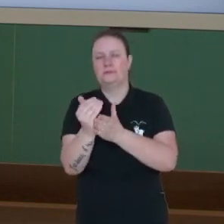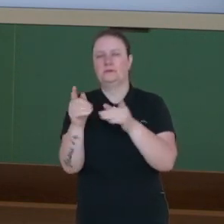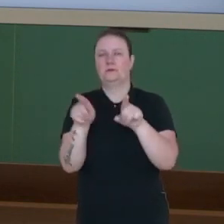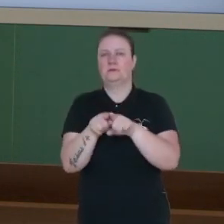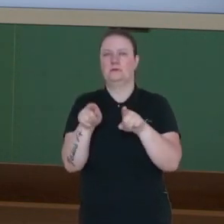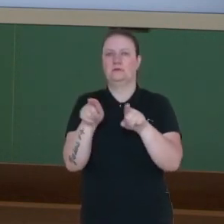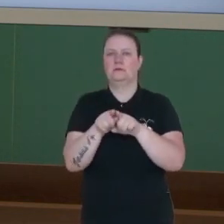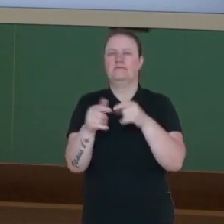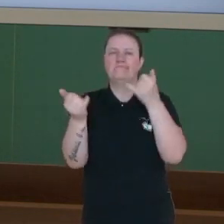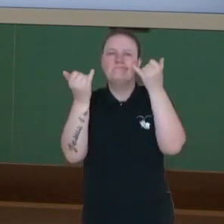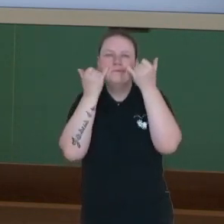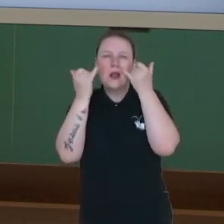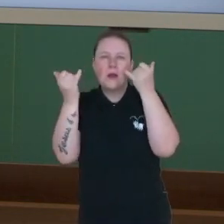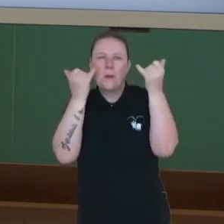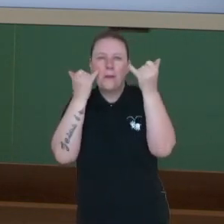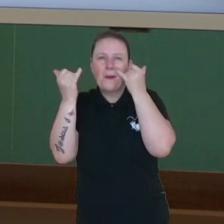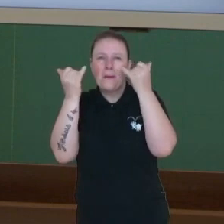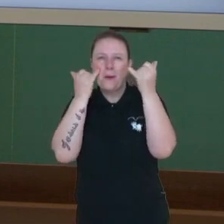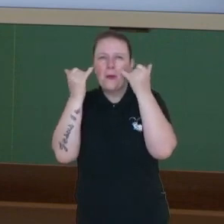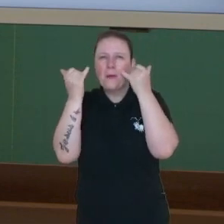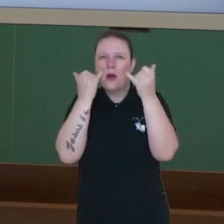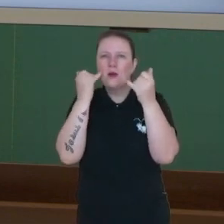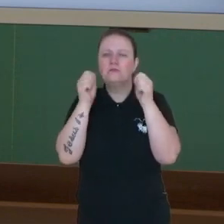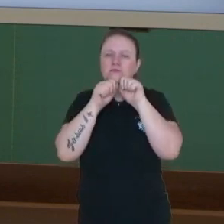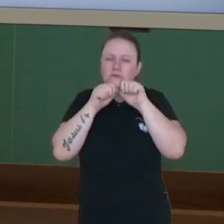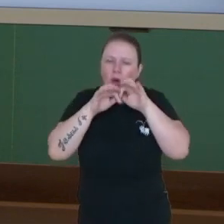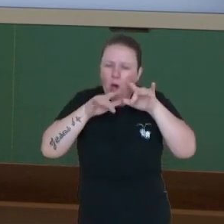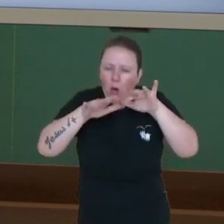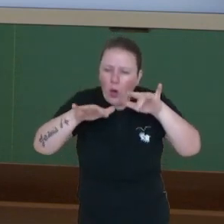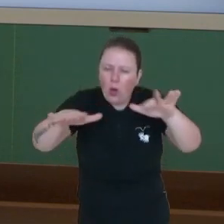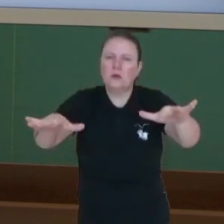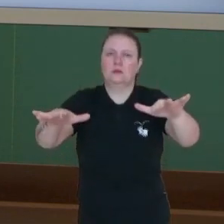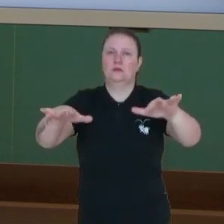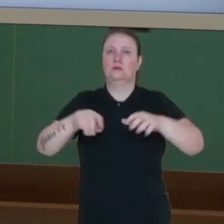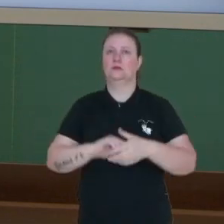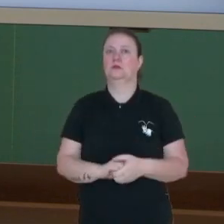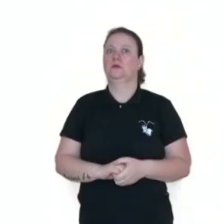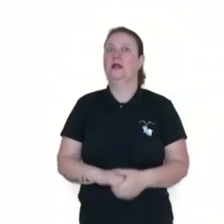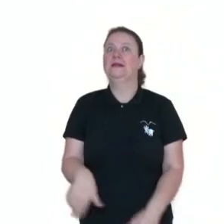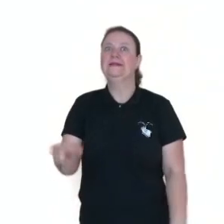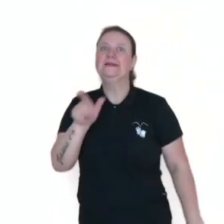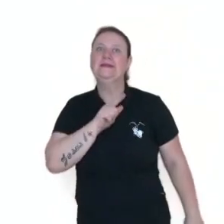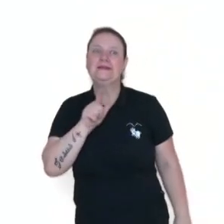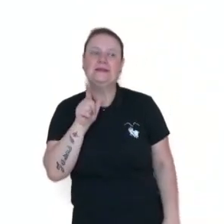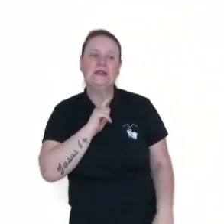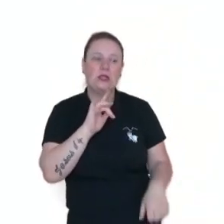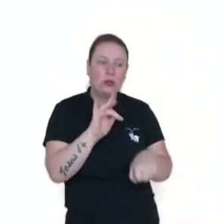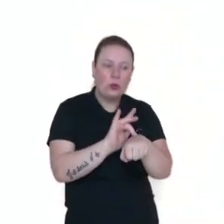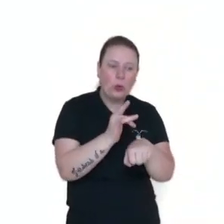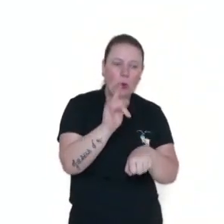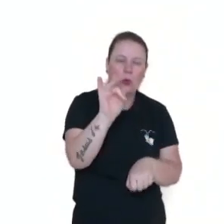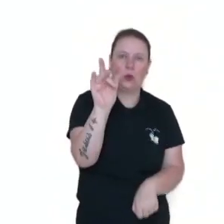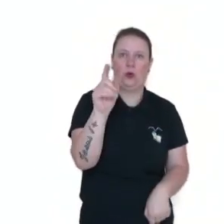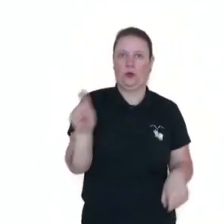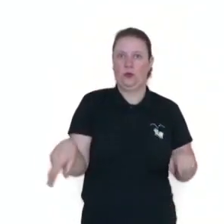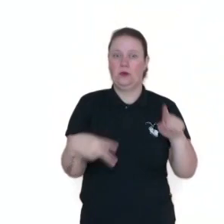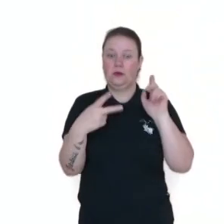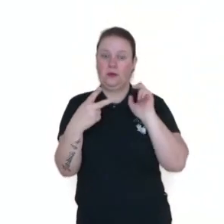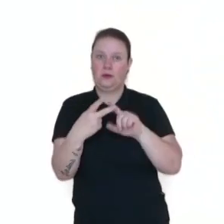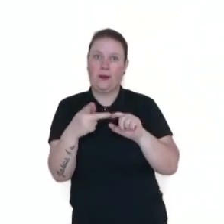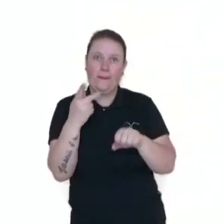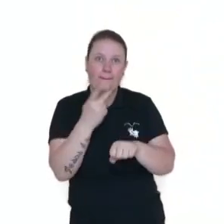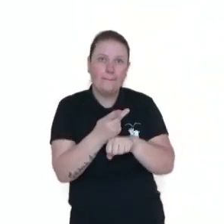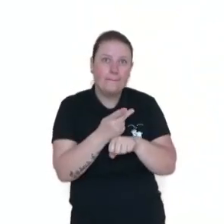uma notícia se espalha pela metrópole portuguesa. Havia ouro e prata na região mais ao sul